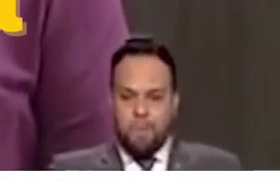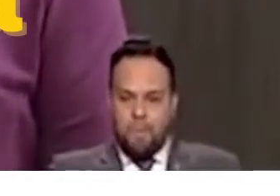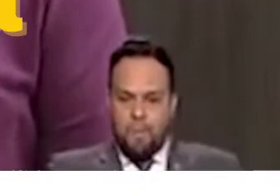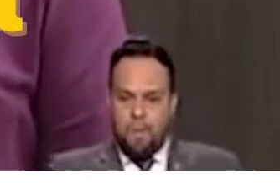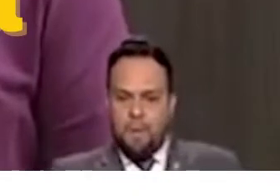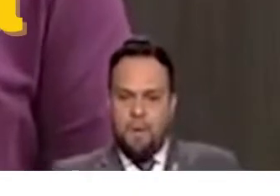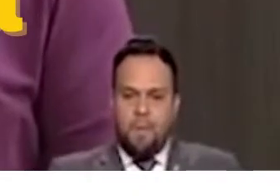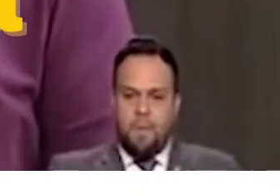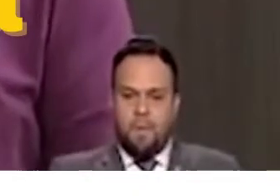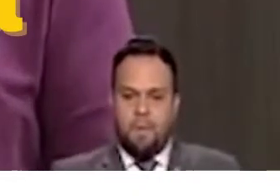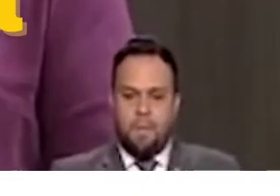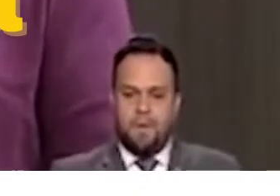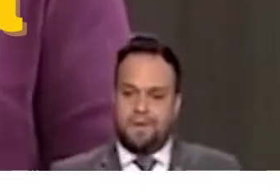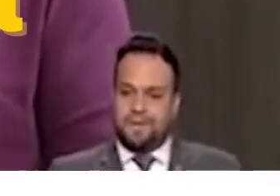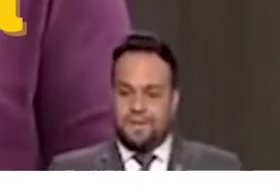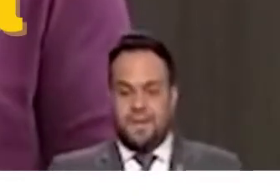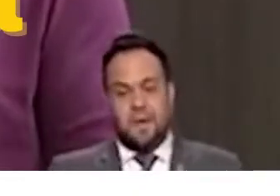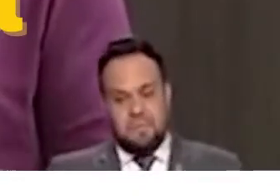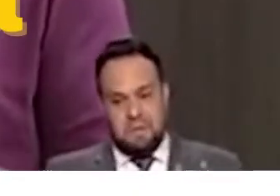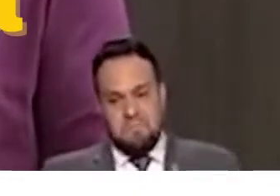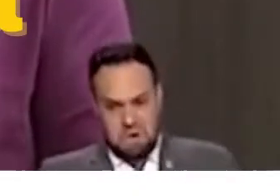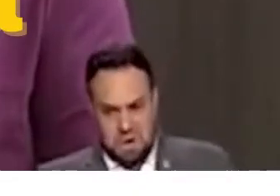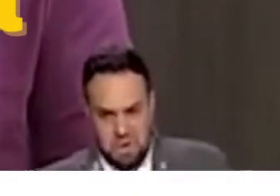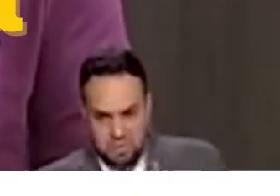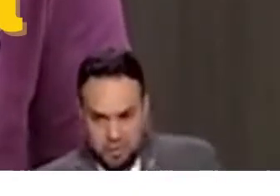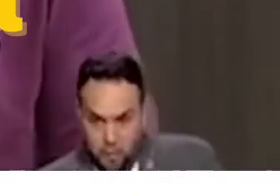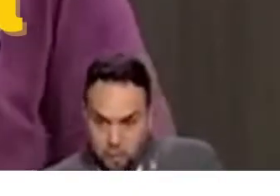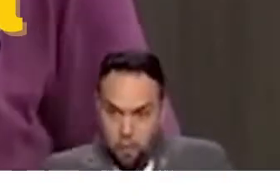Agora, temos chance de ter novamente? Temos.